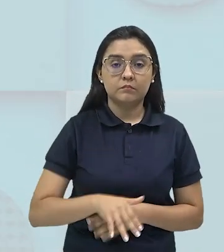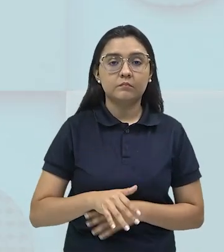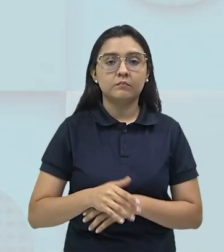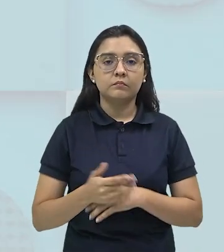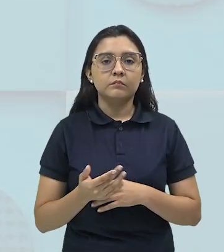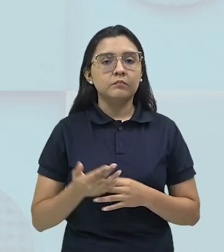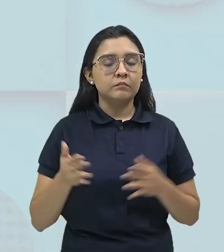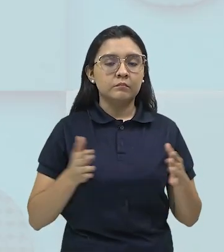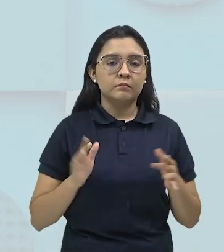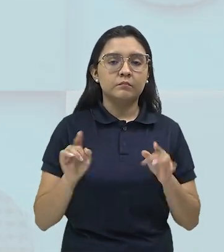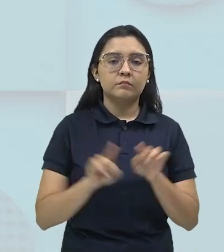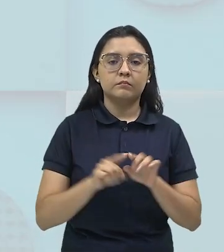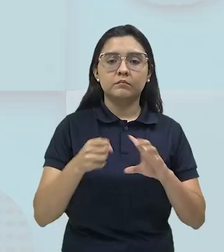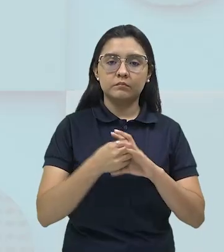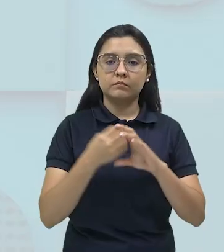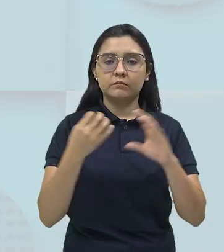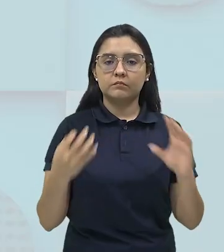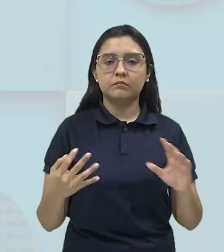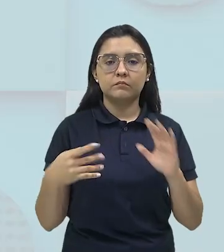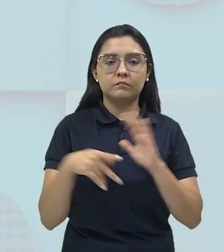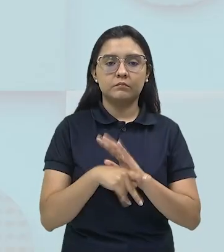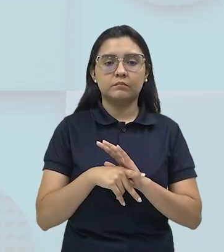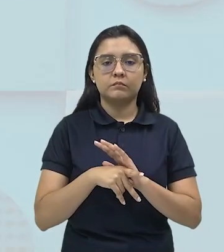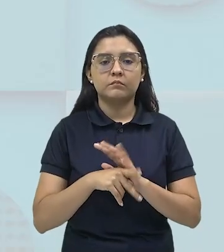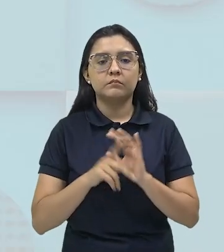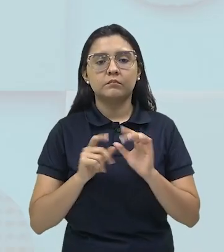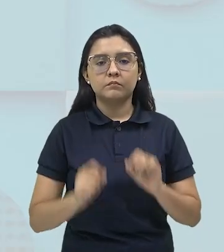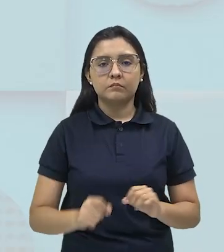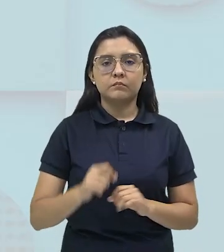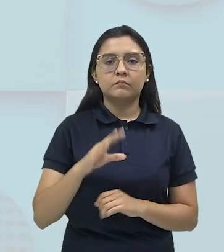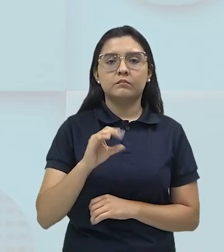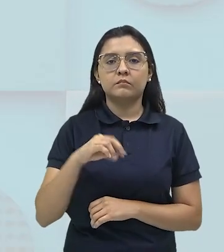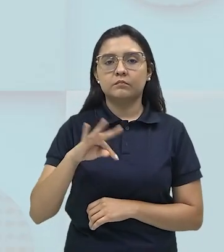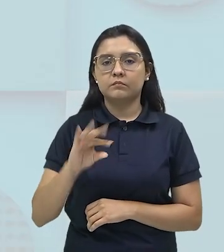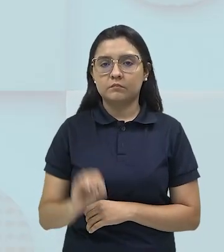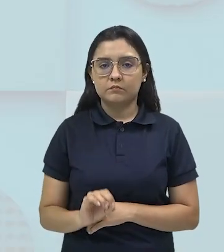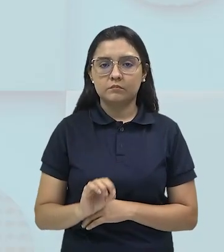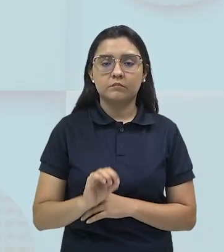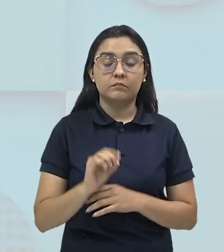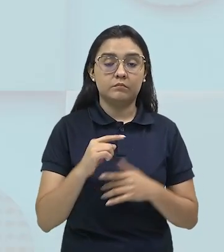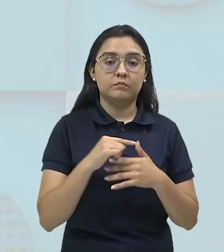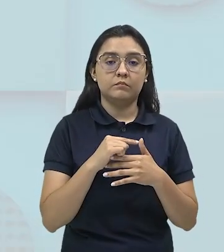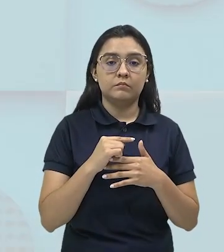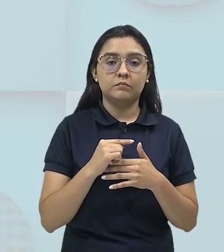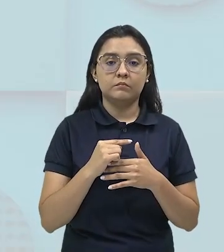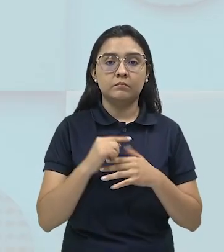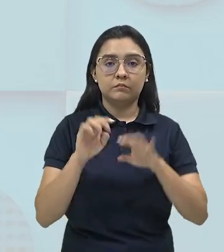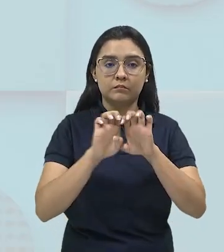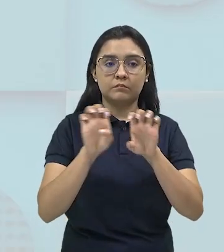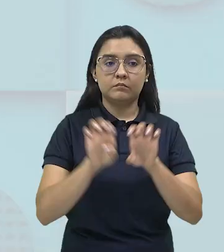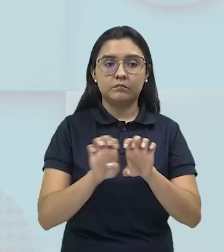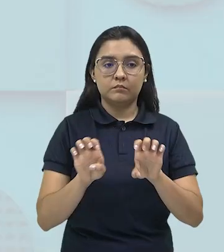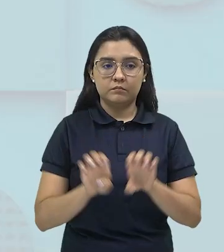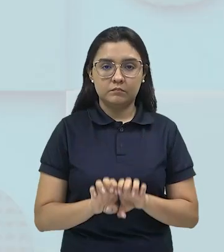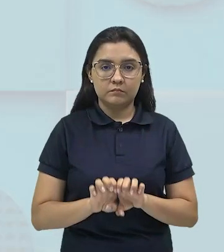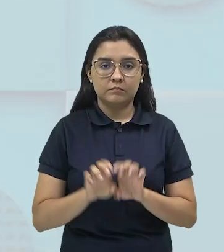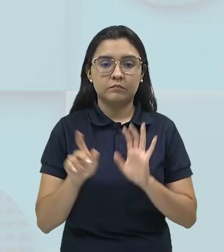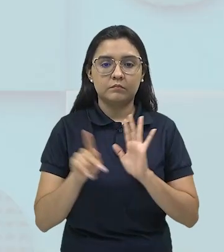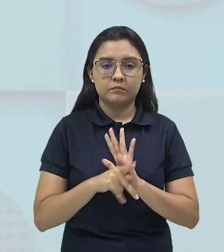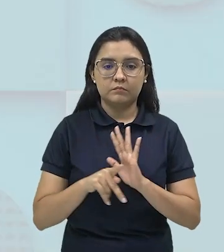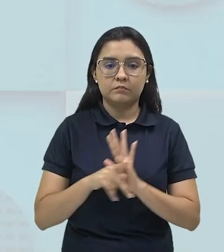as características principais do conto, São elementos textuais, aliás, a estrutura, do